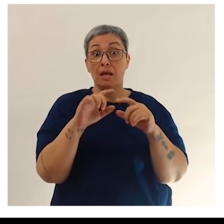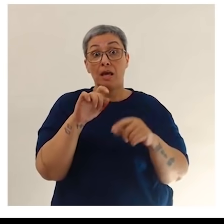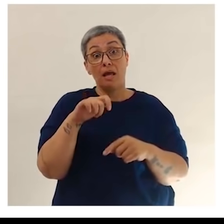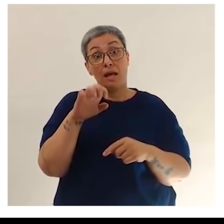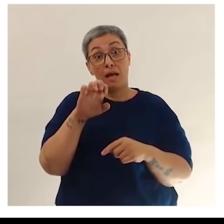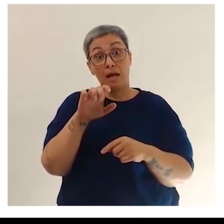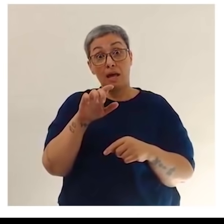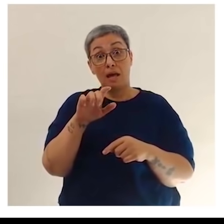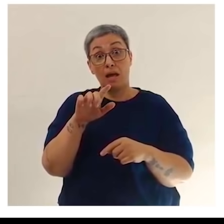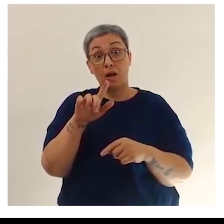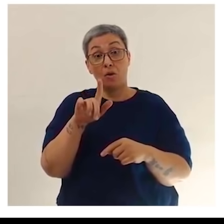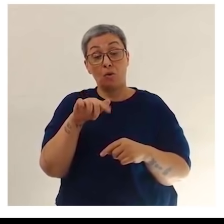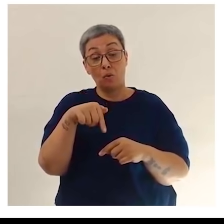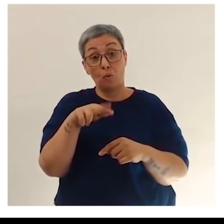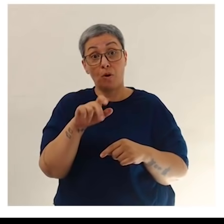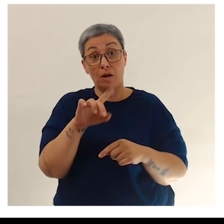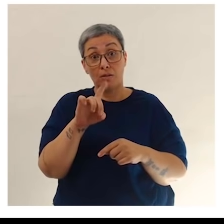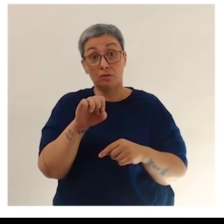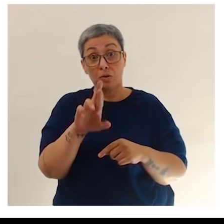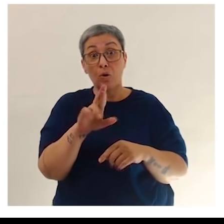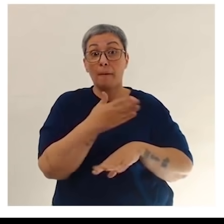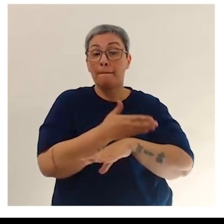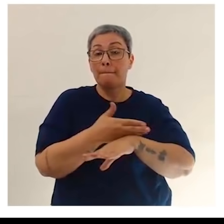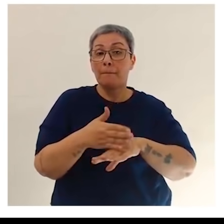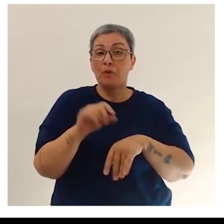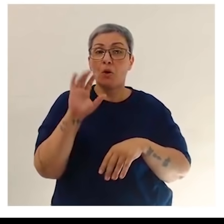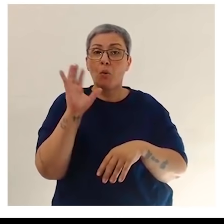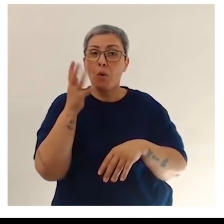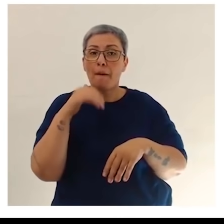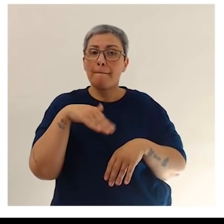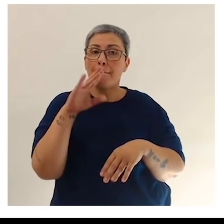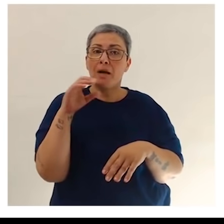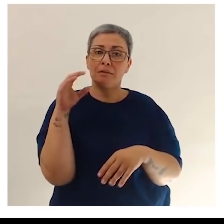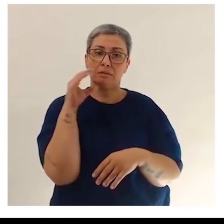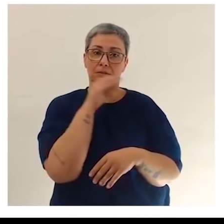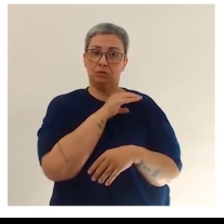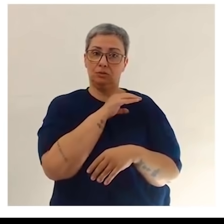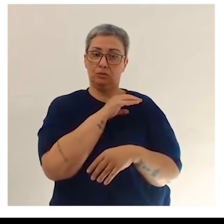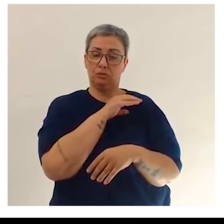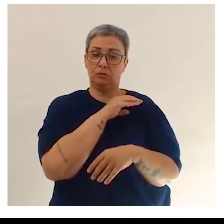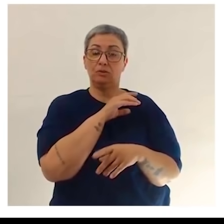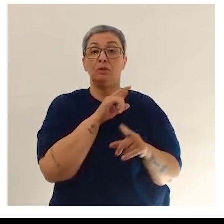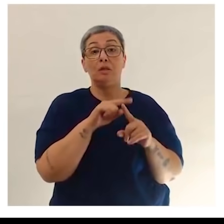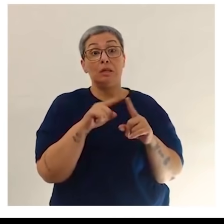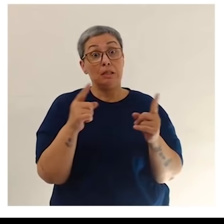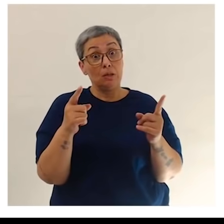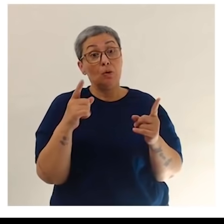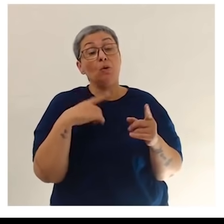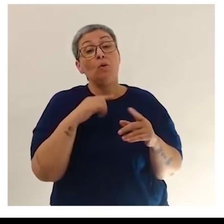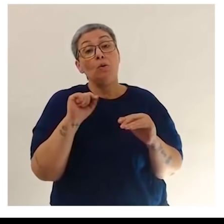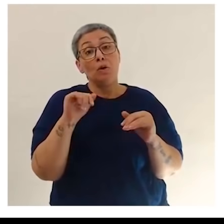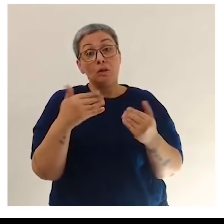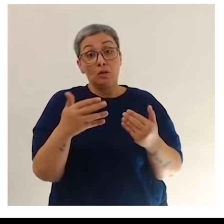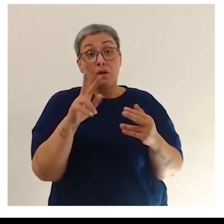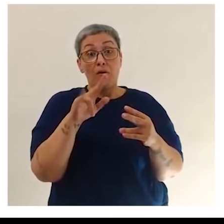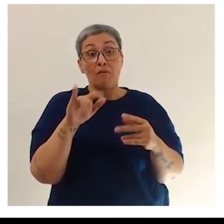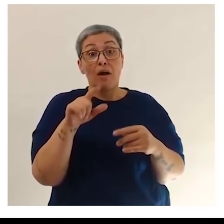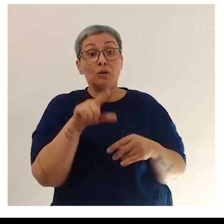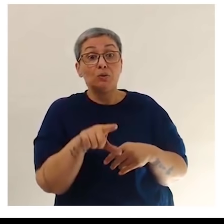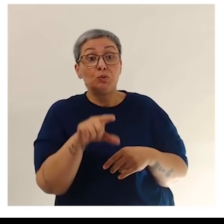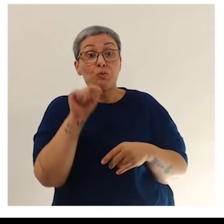do Equador, ela está acostumada com um clima relativamente mais quente. Então, quando ela